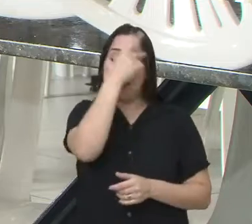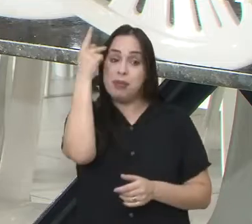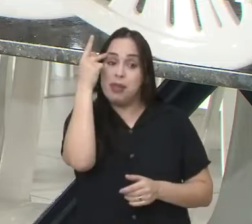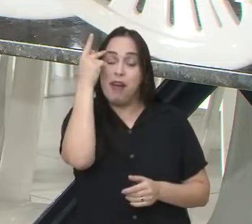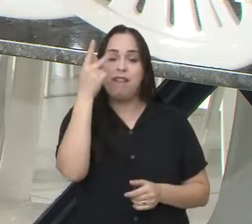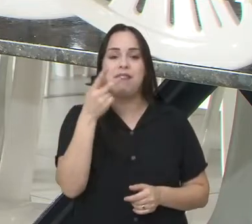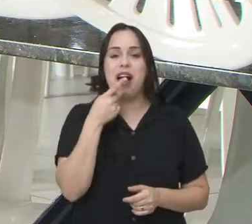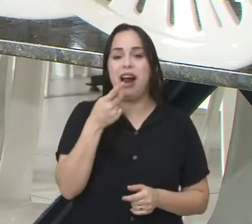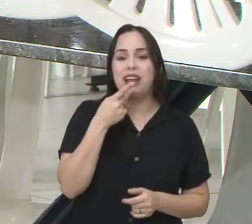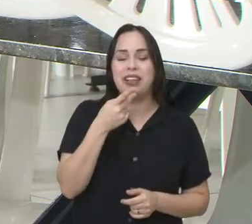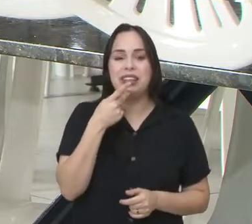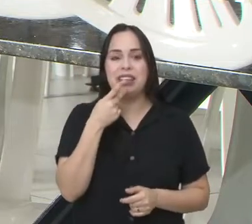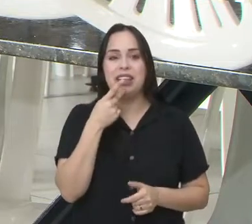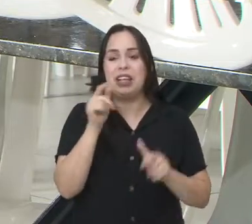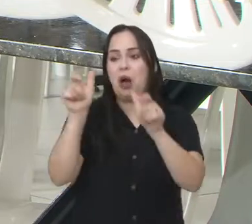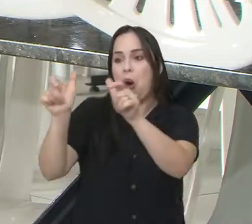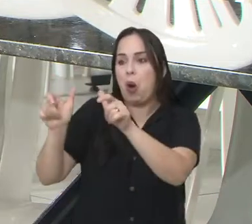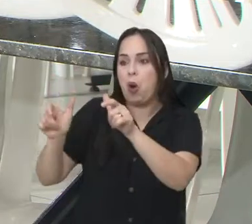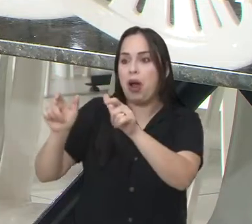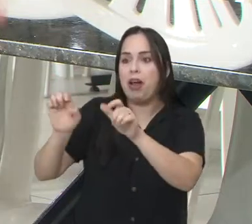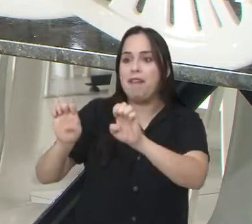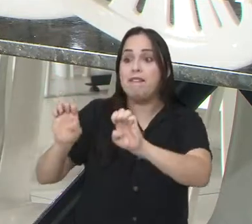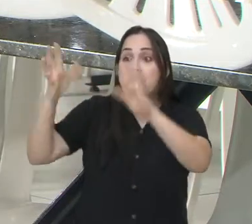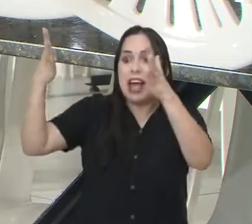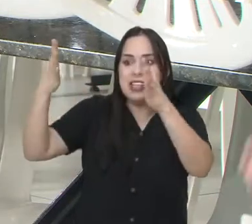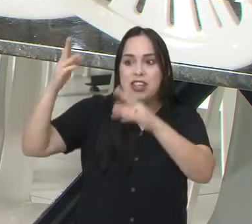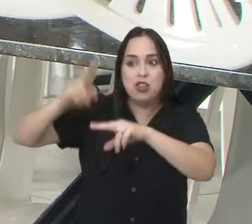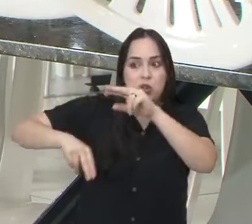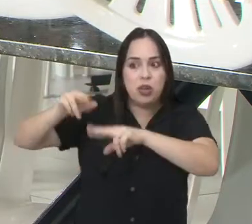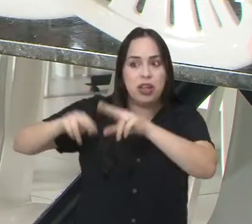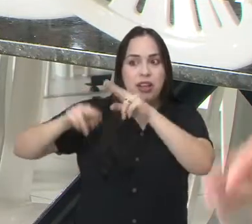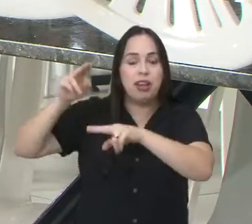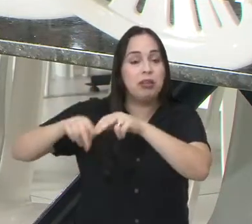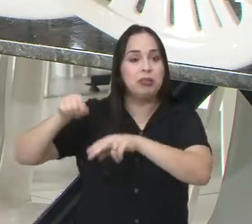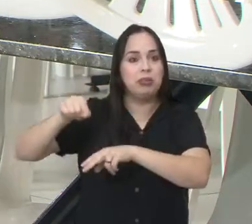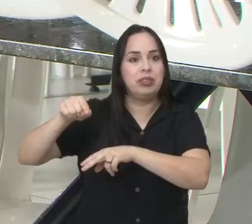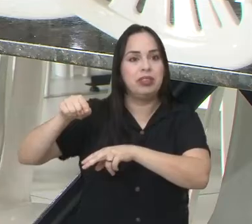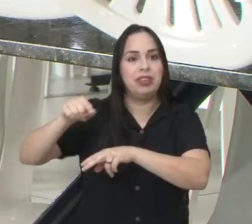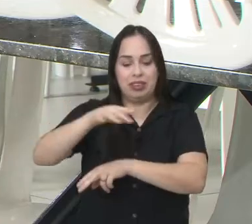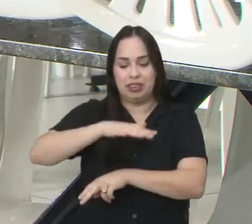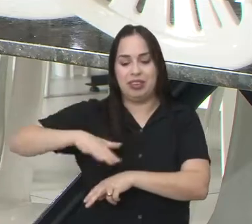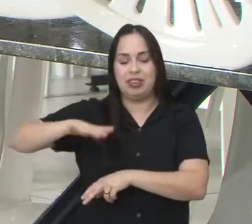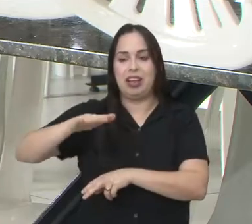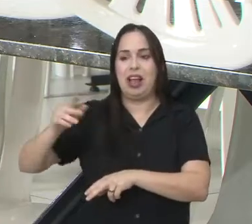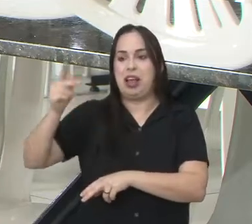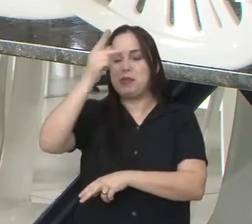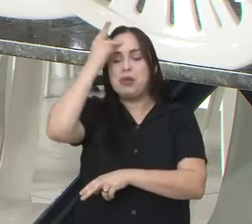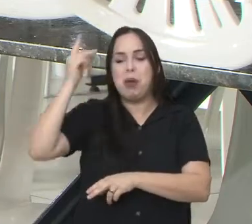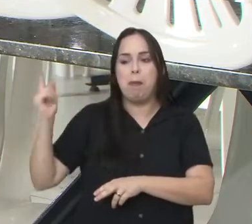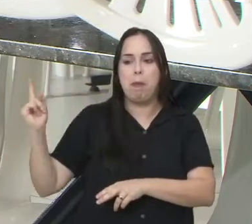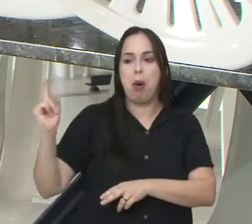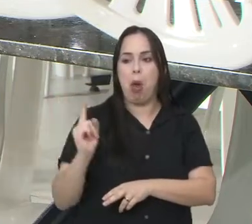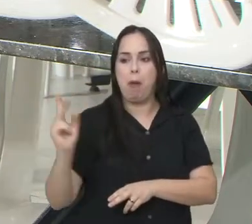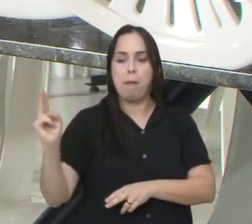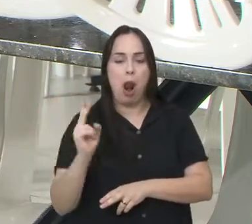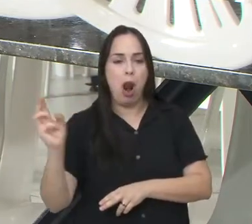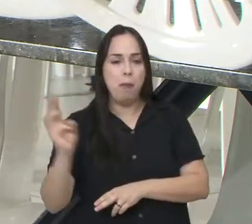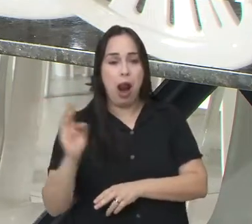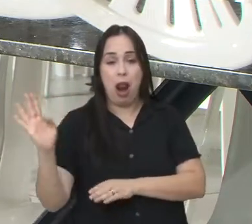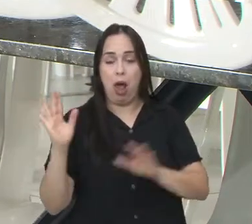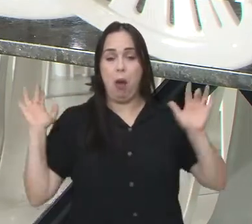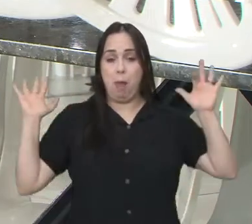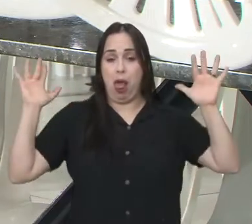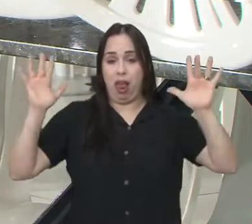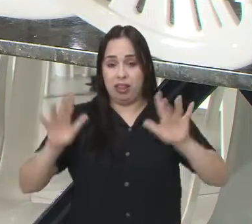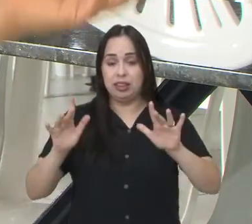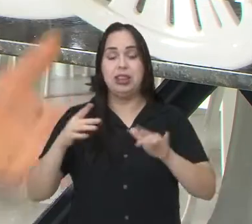fala, ó, em qualquer lugar de São José, tá tendo festa junina lá no São Dimas. Outra coisa que movimenta muito também aqui, que é muito bacana